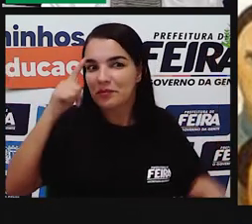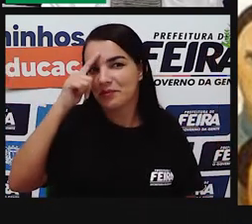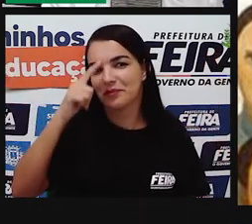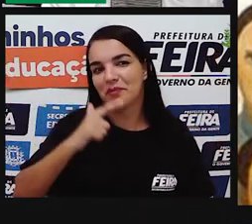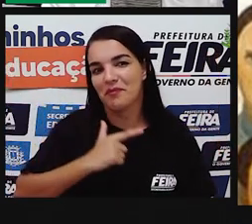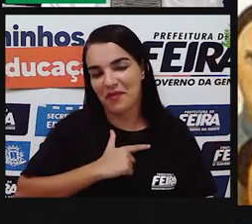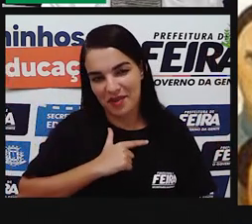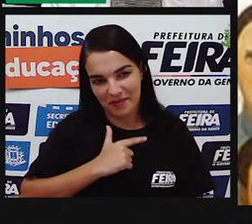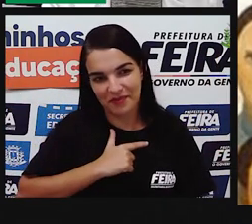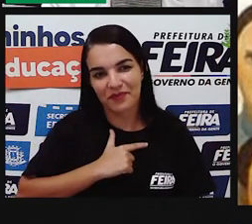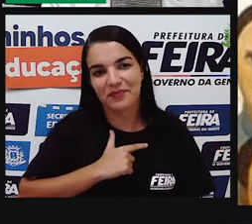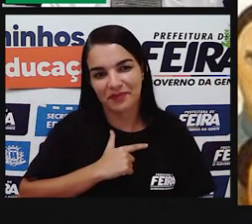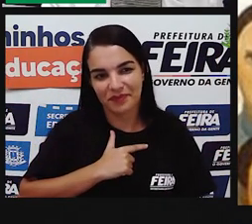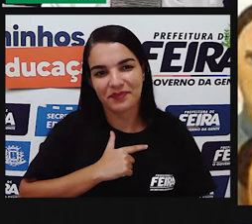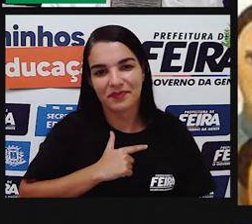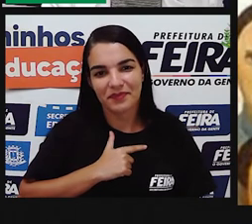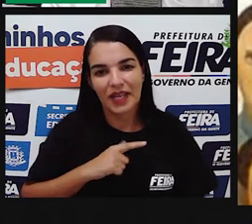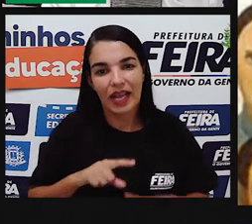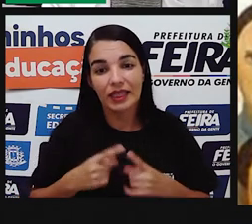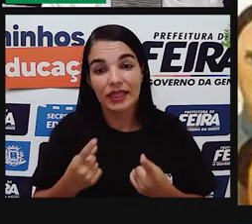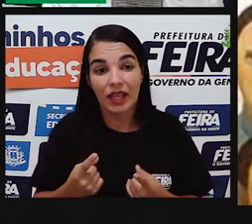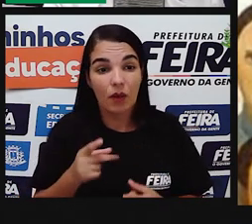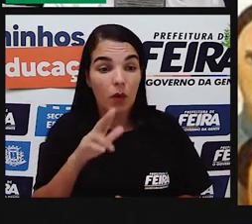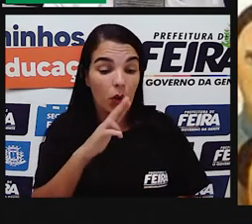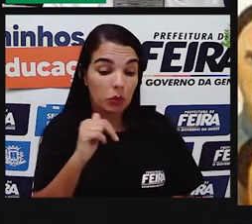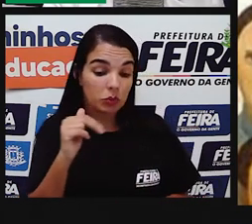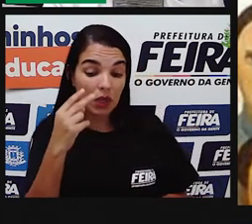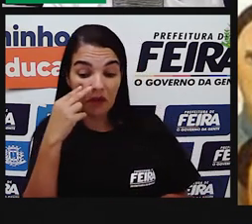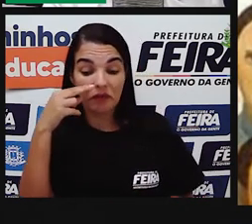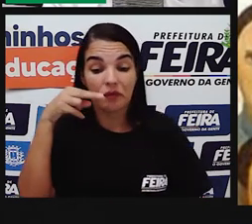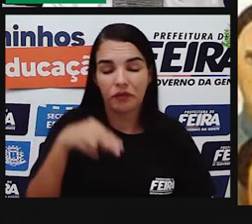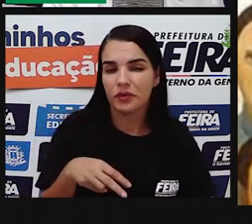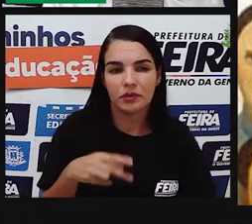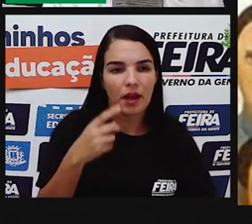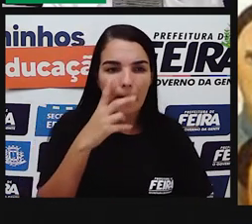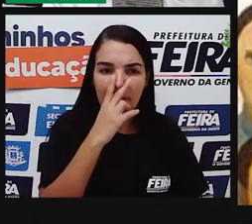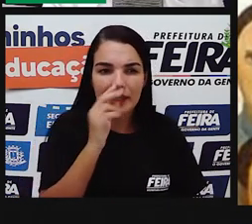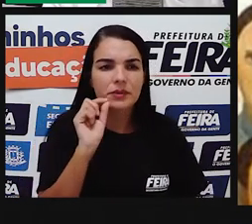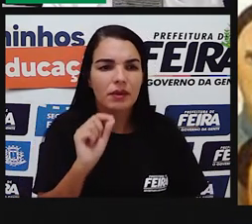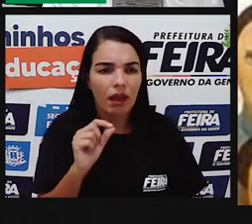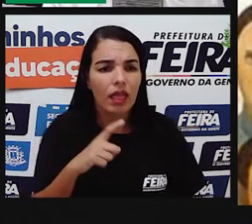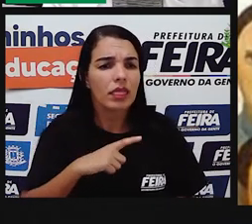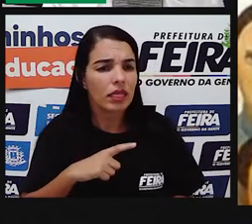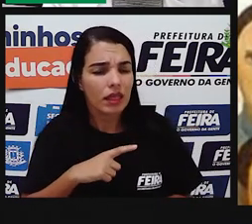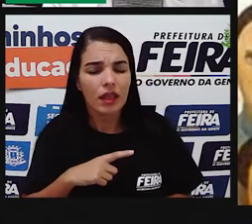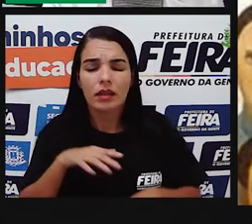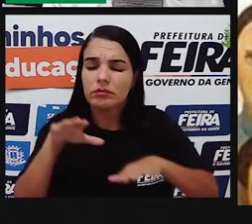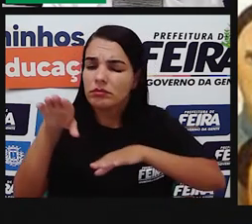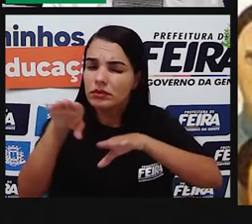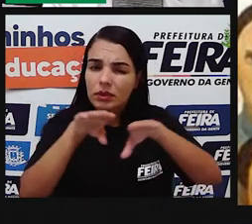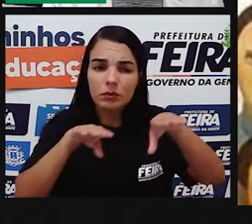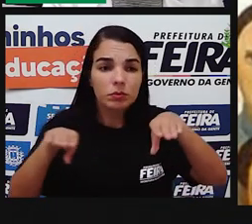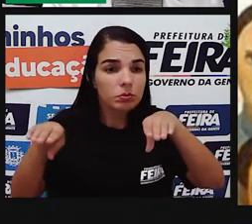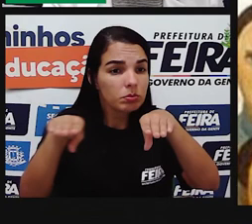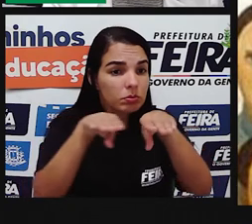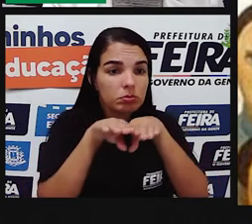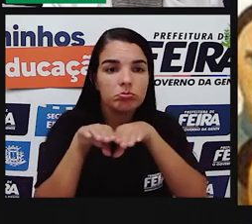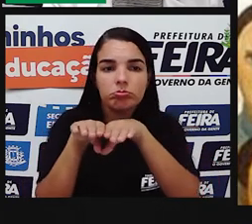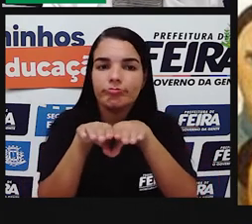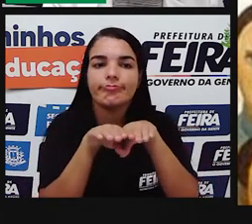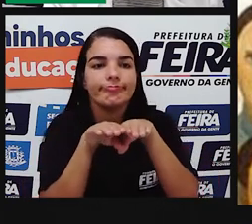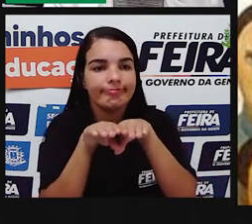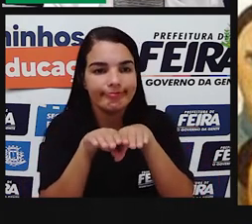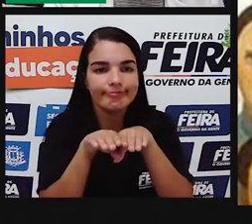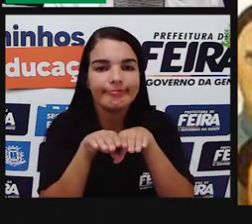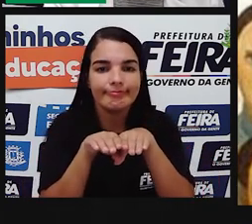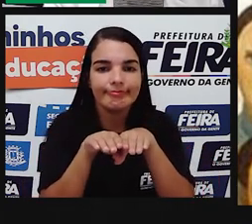e nele há algo que não é superior a ninguém, além da própria personalidade dele ser uma personalidade